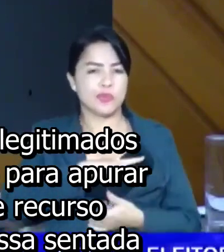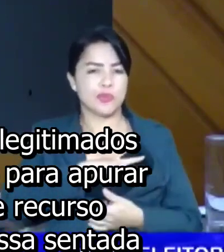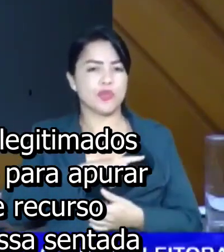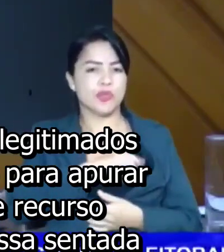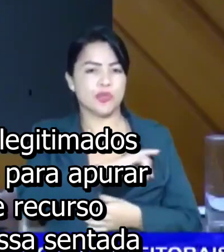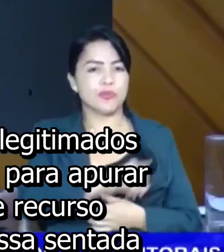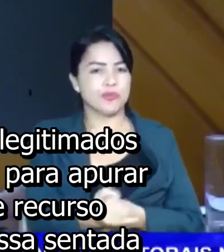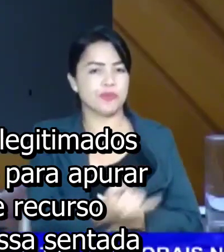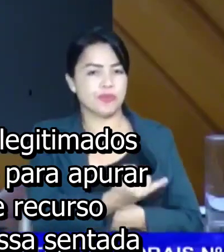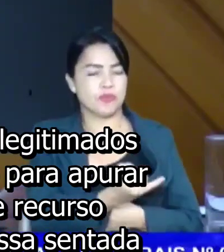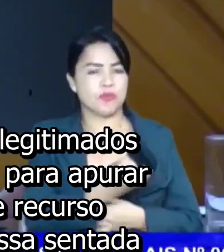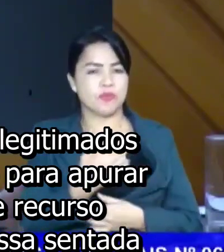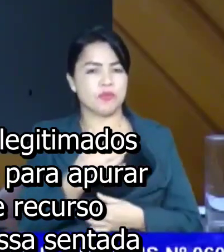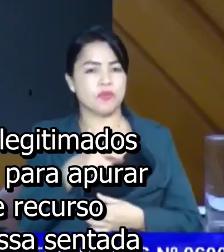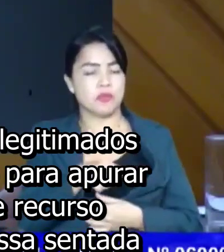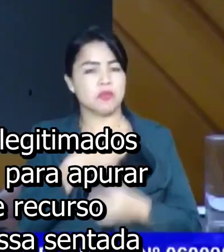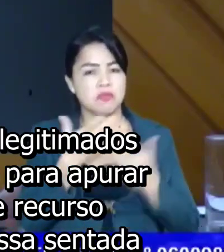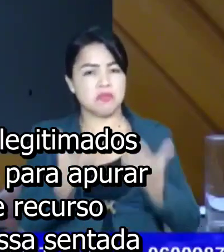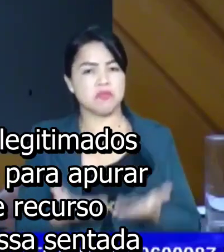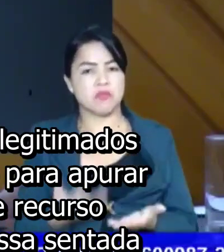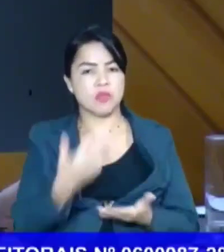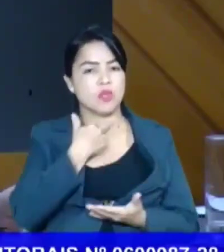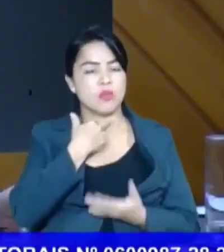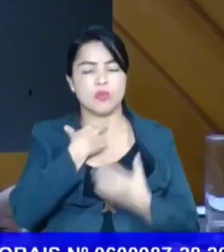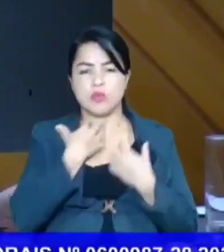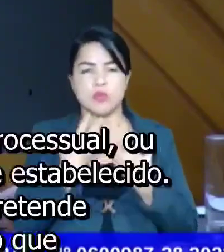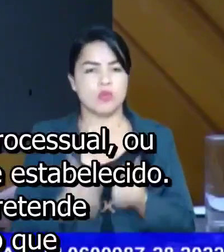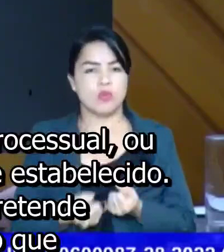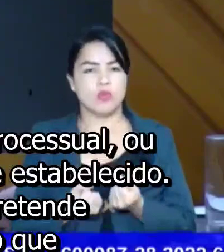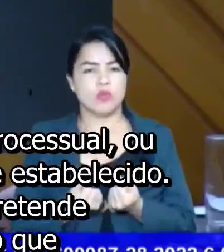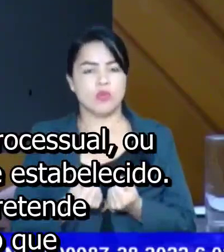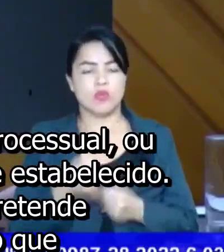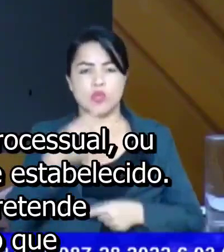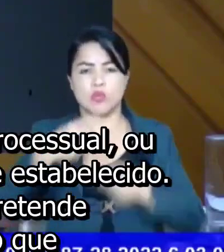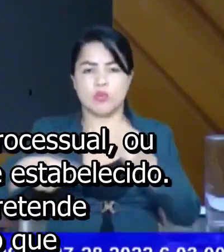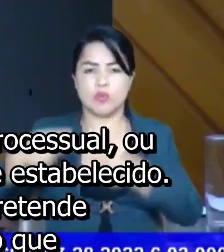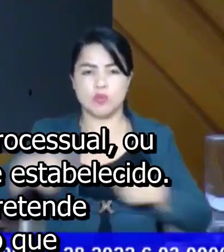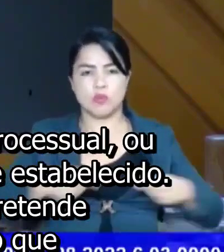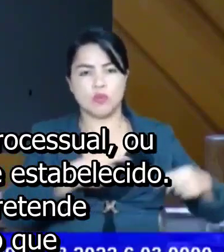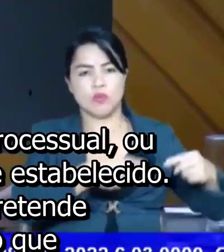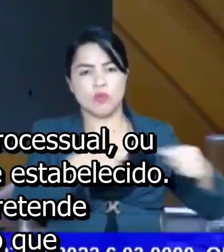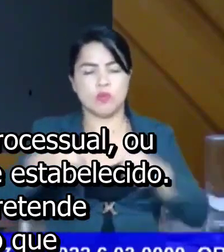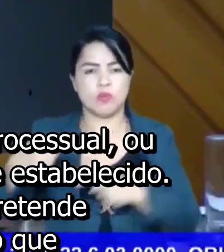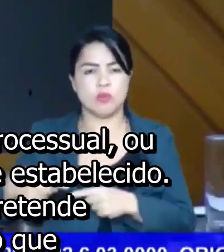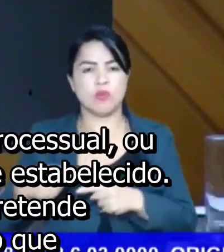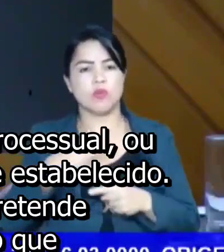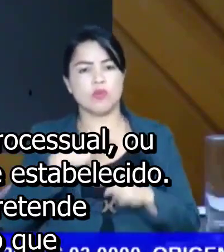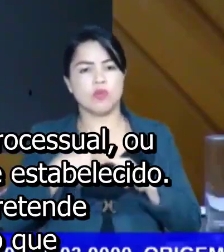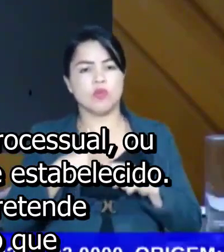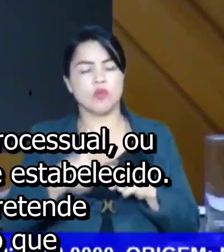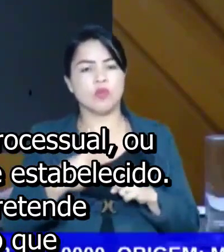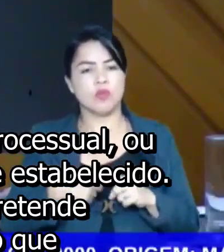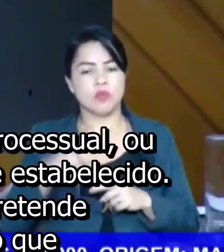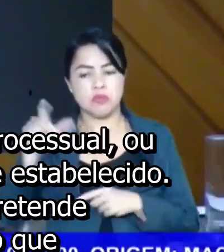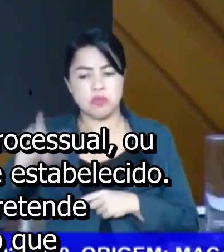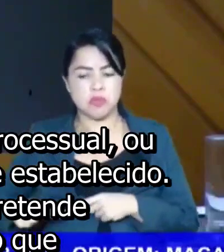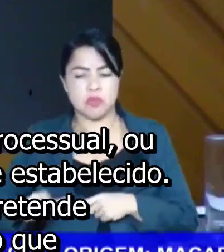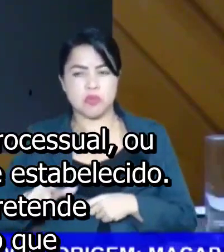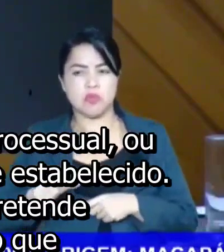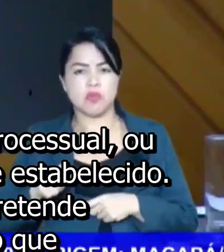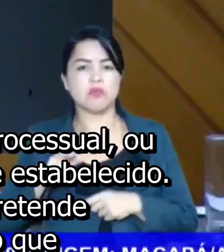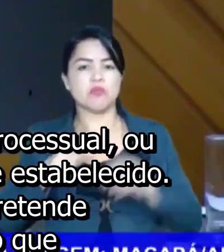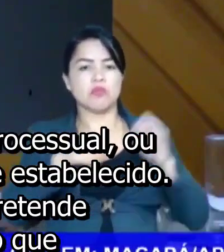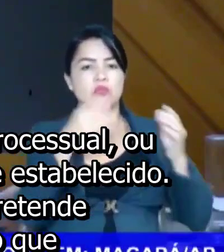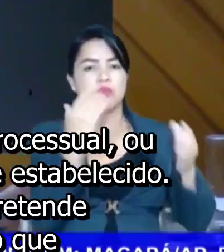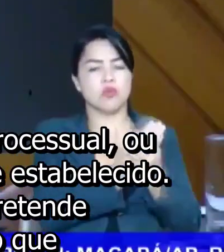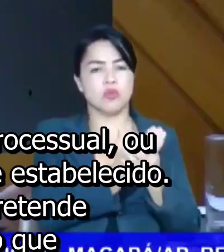Então, nesse sentido, não se mostra cabível nessa assentada a discussão aventada, seja pelo escopo dessa espécie processual,